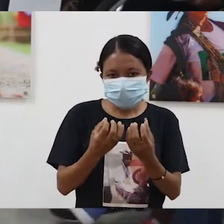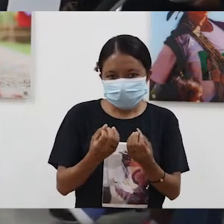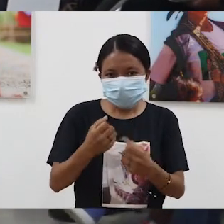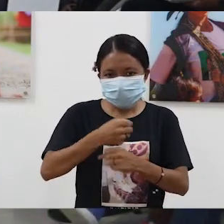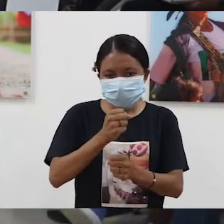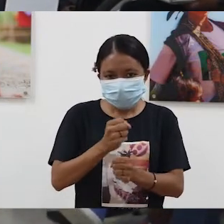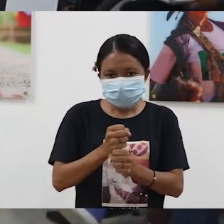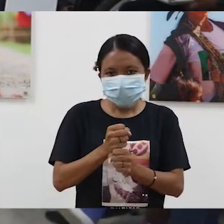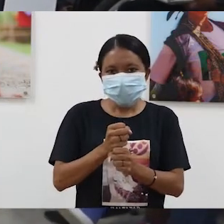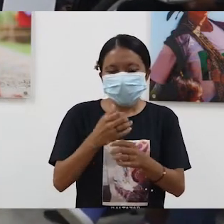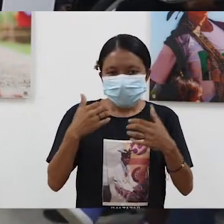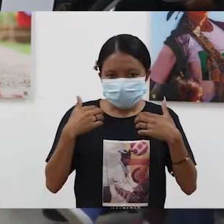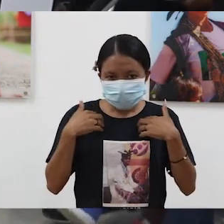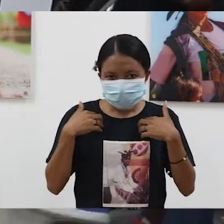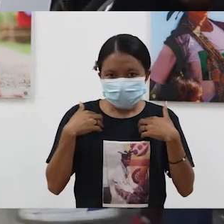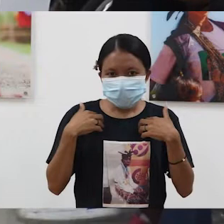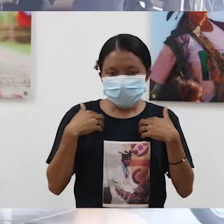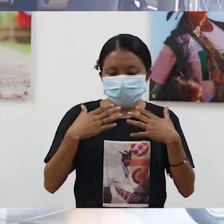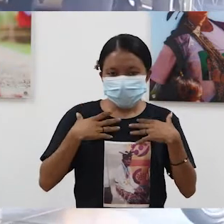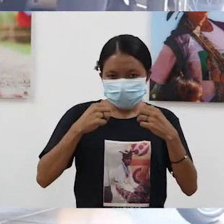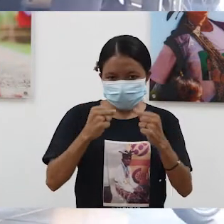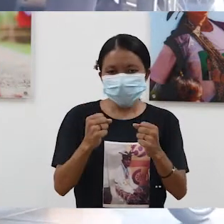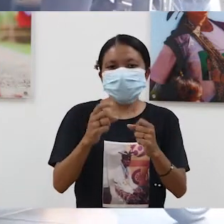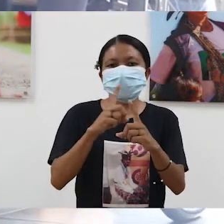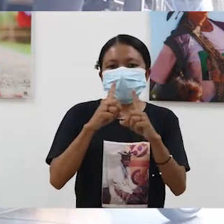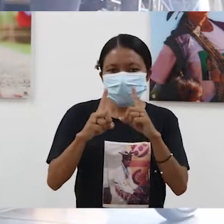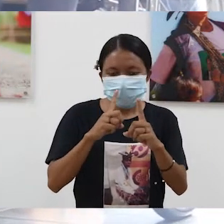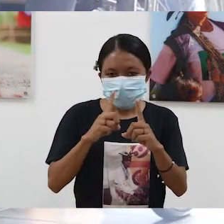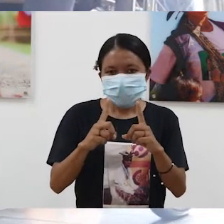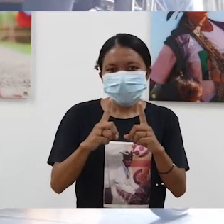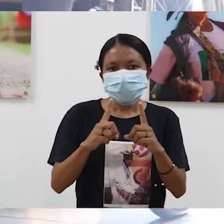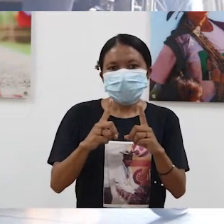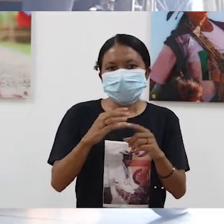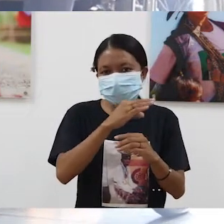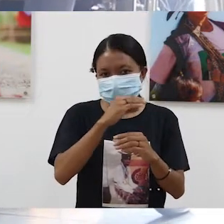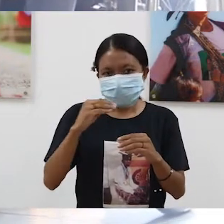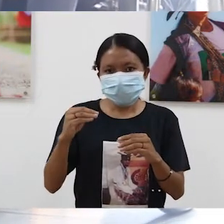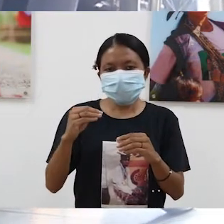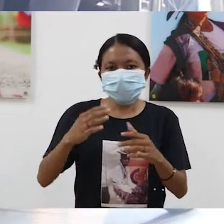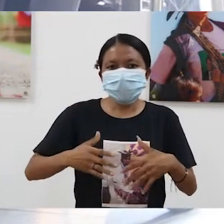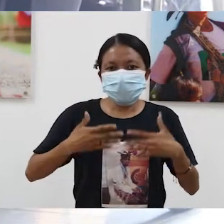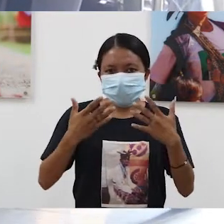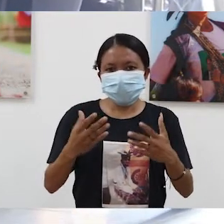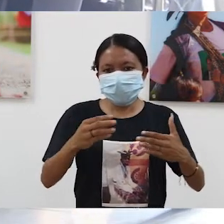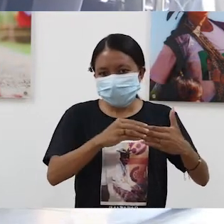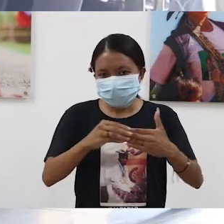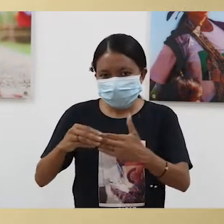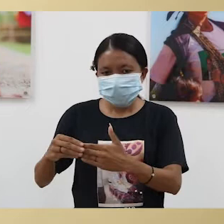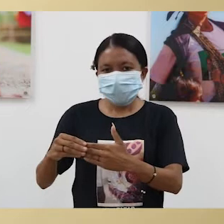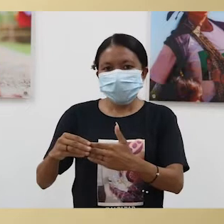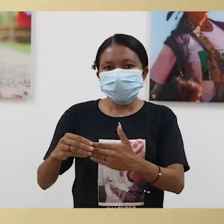hirakne halo hau musi ha mental dade atu kuliah no unsa atu